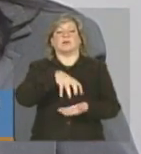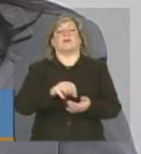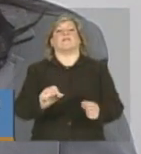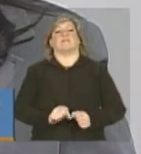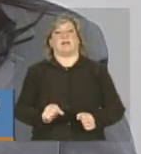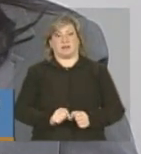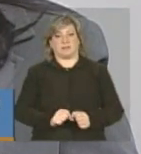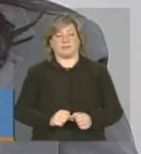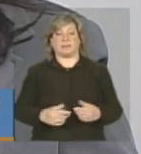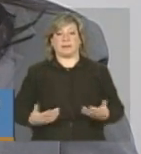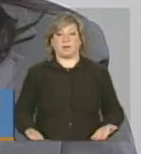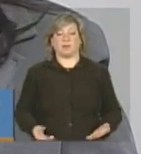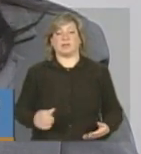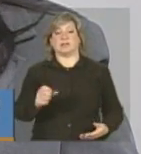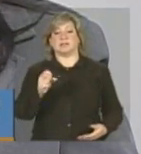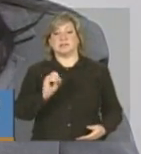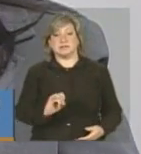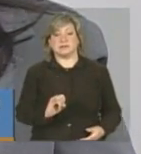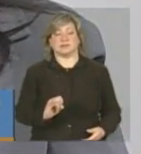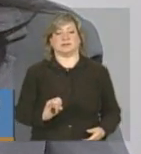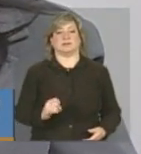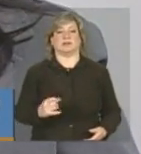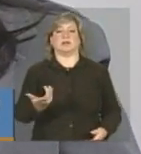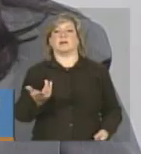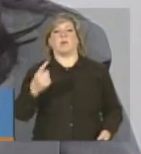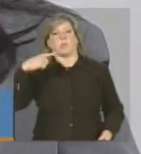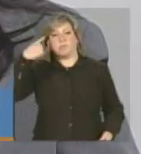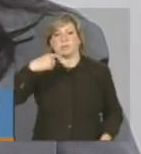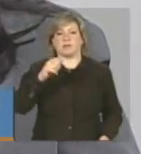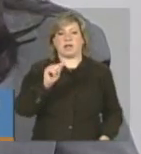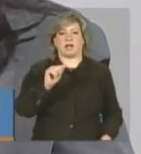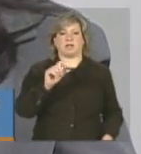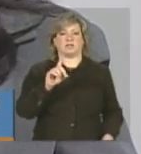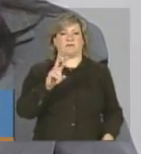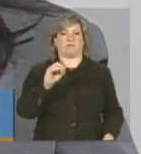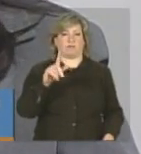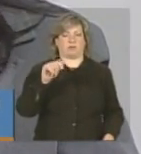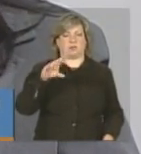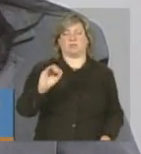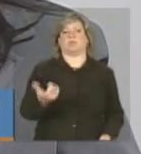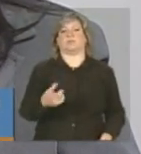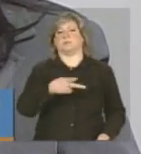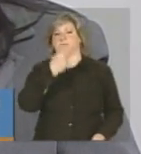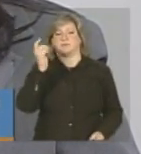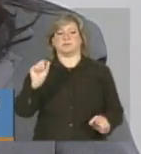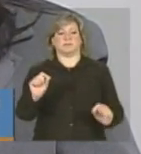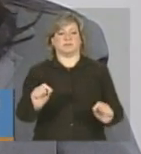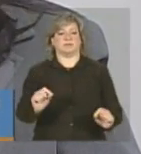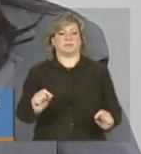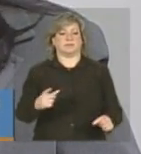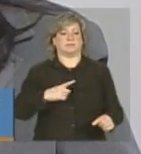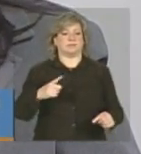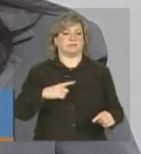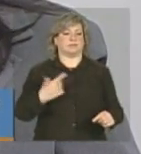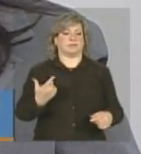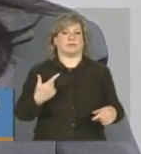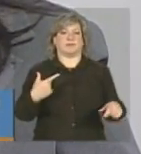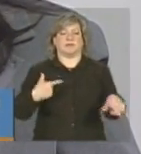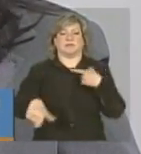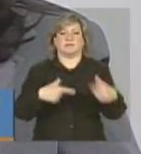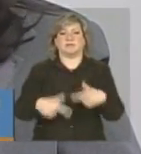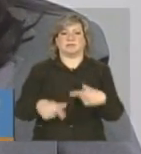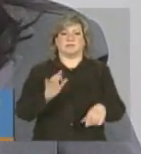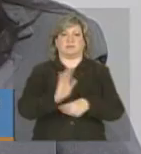Então, não há necessidade de que seja o advogado ou o escritório de advocacia que presta serviço